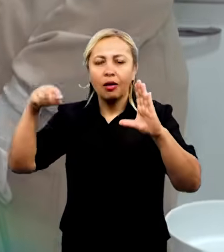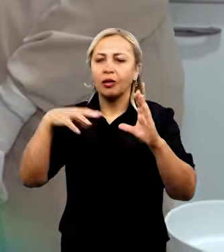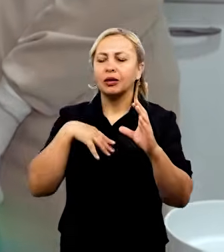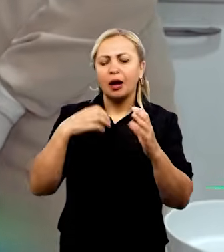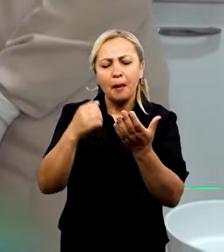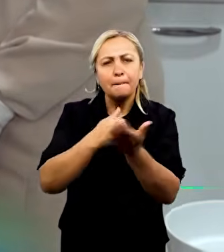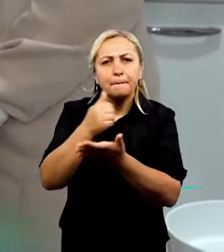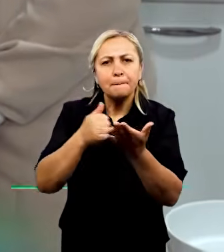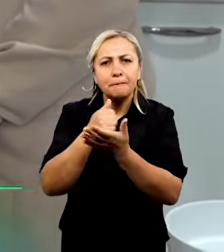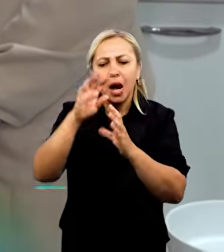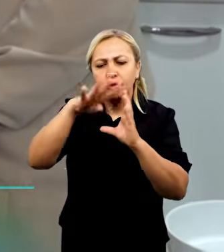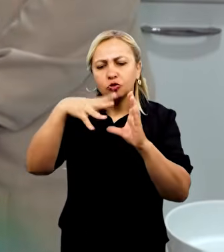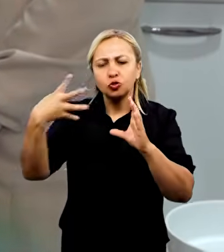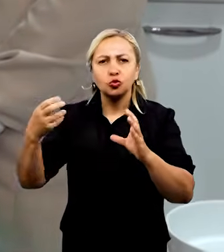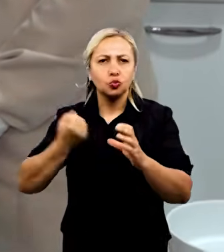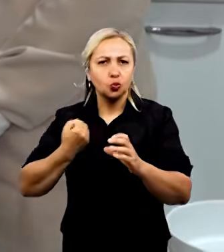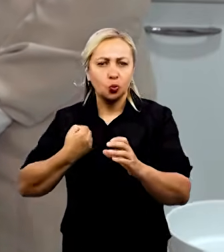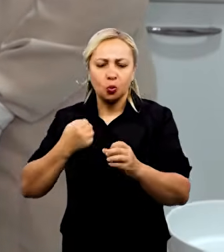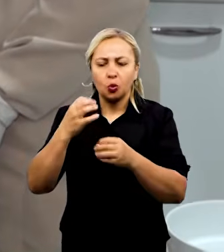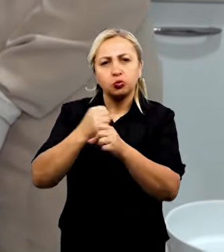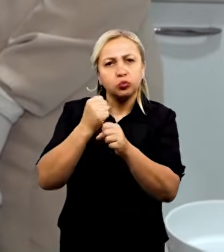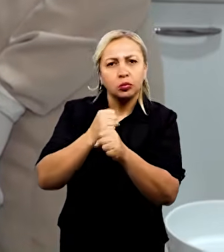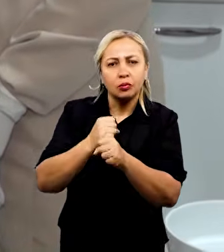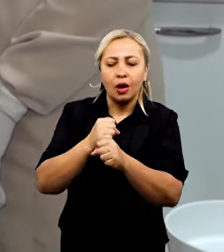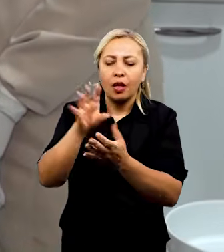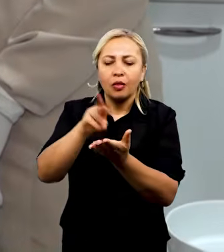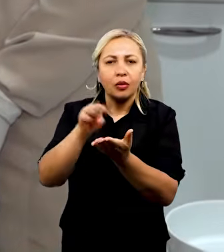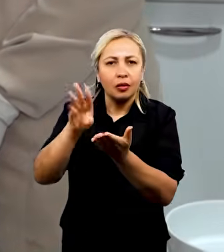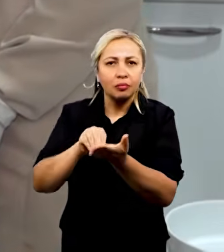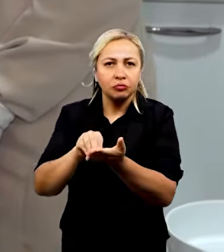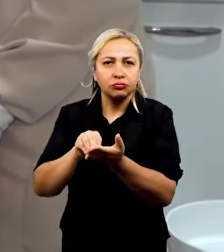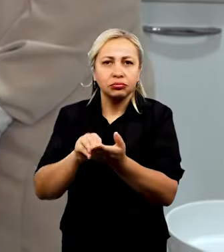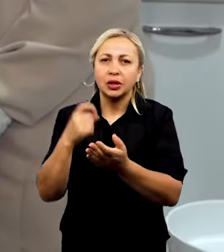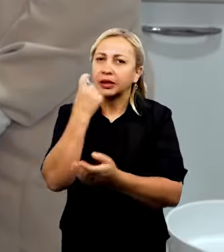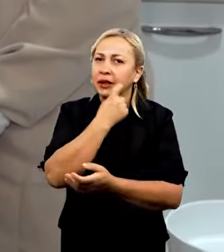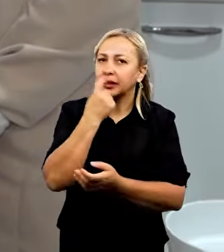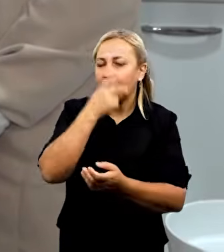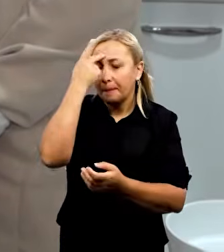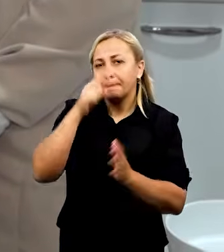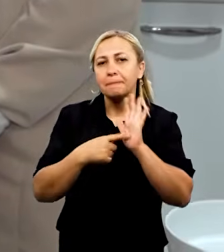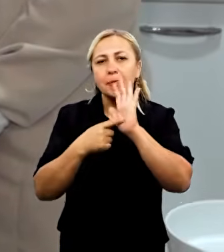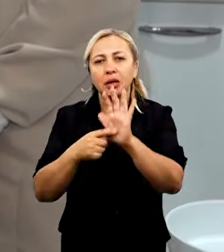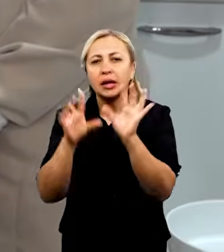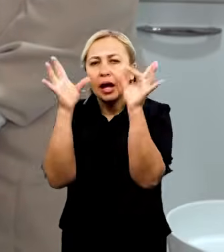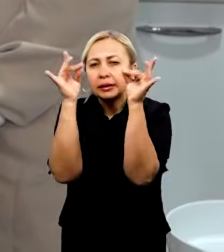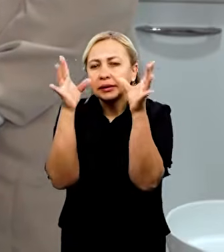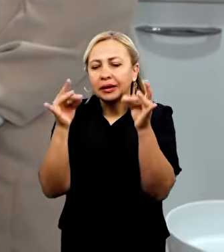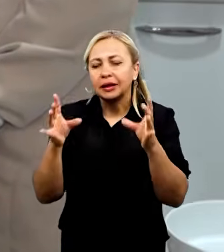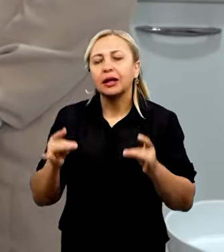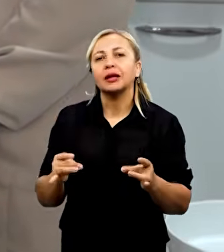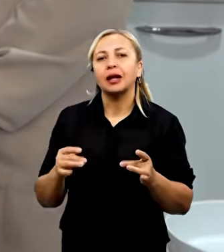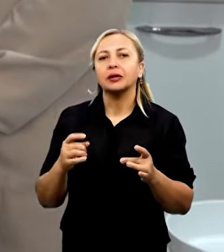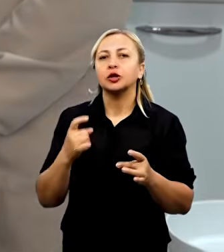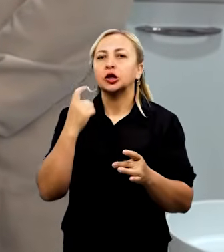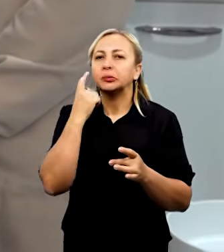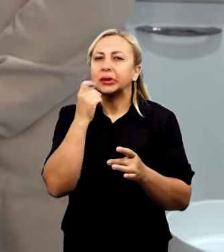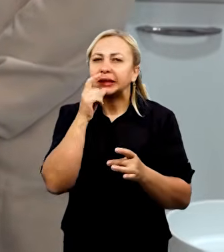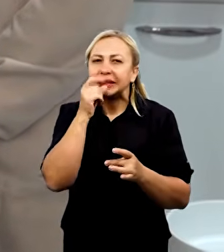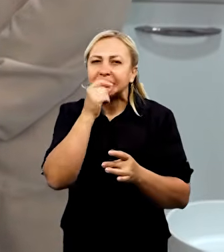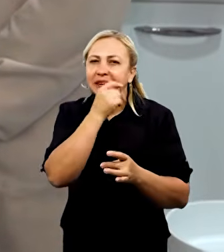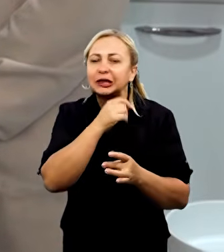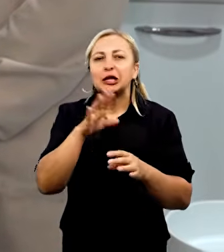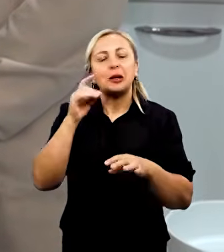uma base de dados coletados nos atendimentos odontológicos, capaz de mostrar detalhes como os dentes